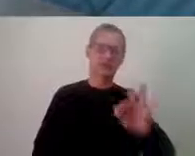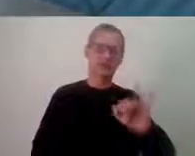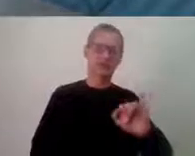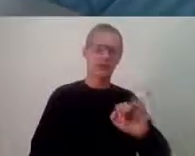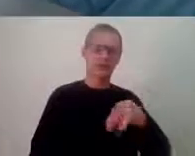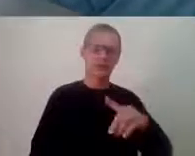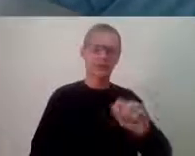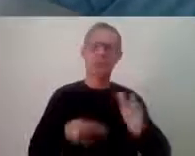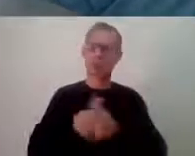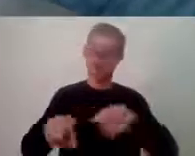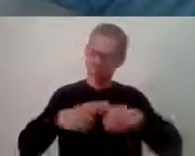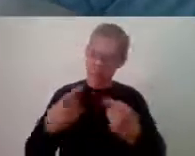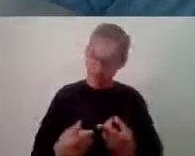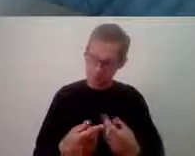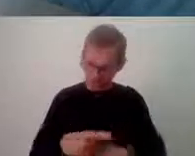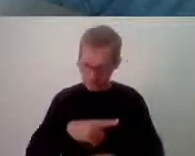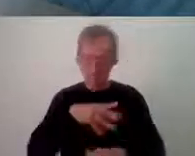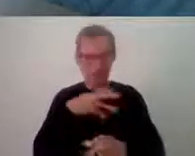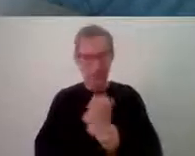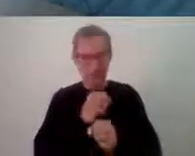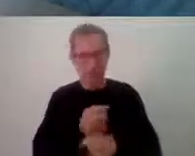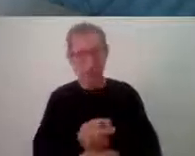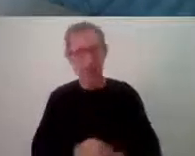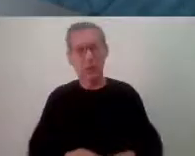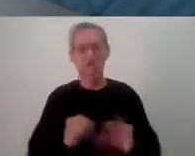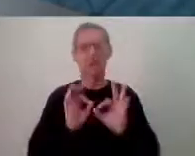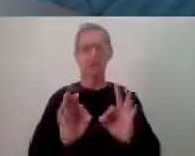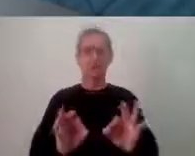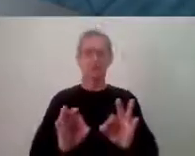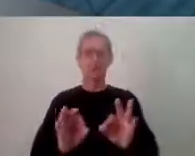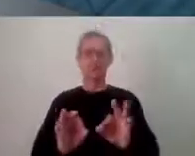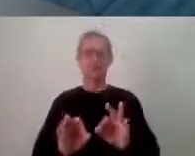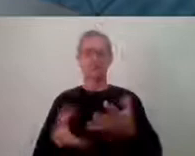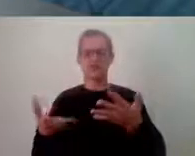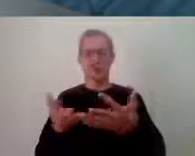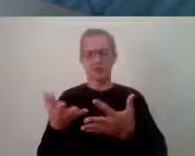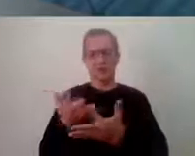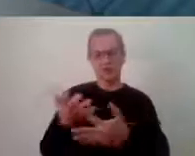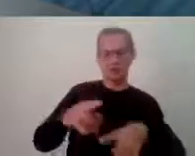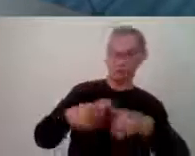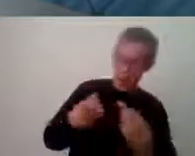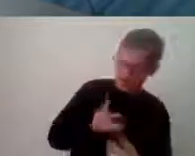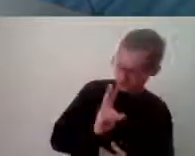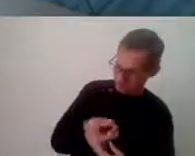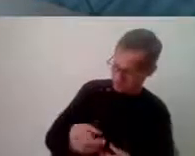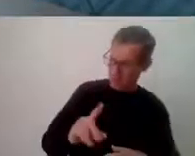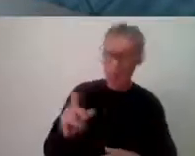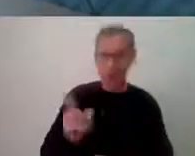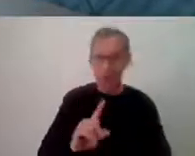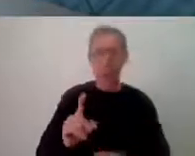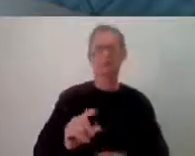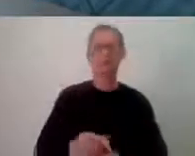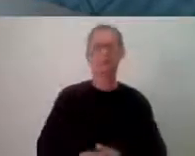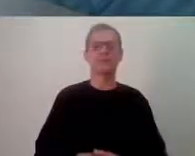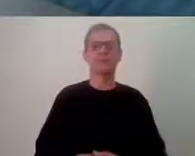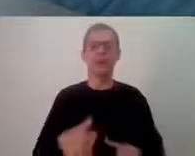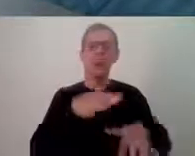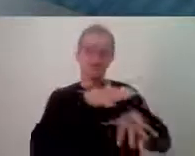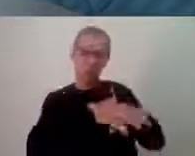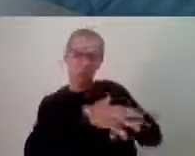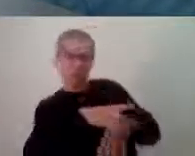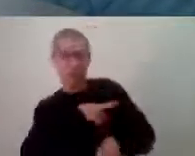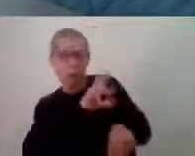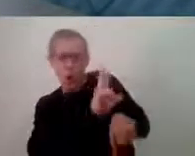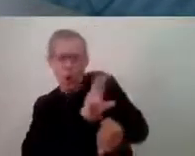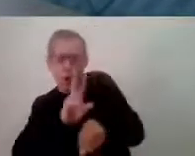integral definida é uma integral que você está calculando num determinado intervalo ali. Sempre. Não. Matemática, você tem que